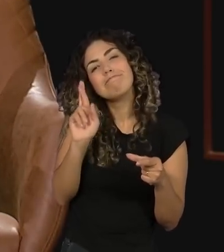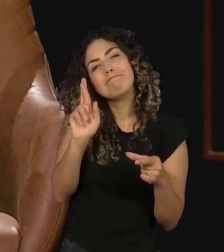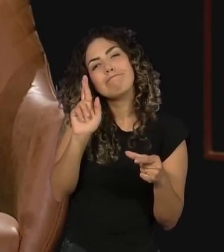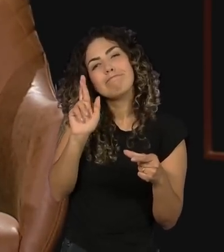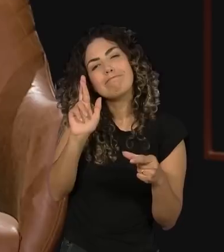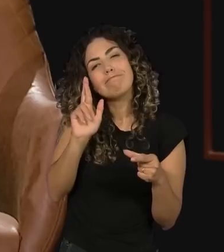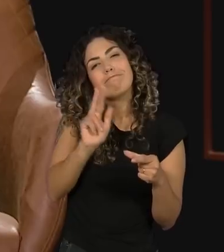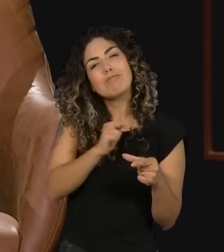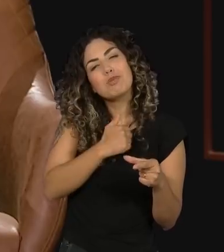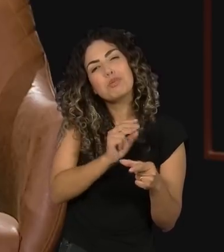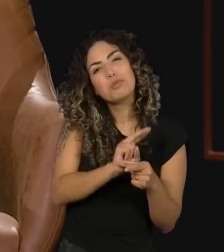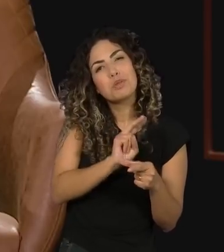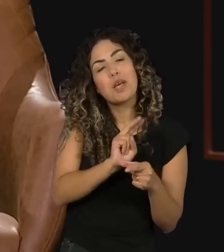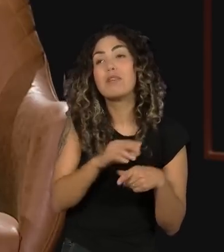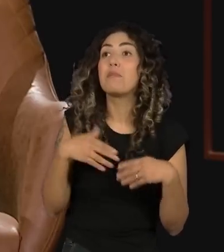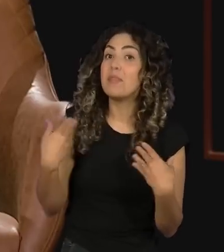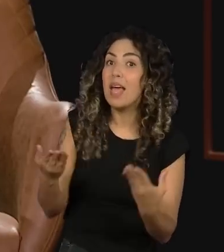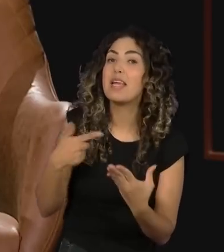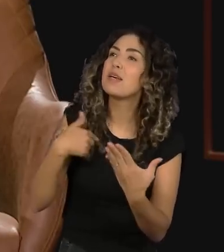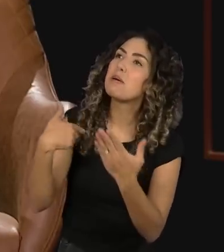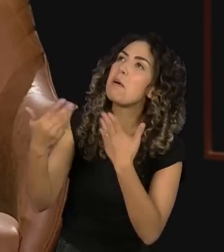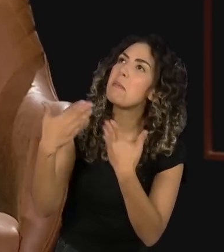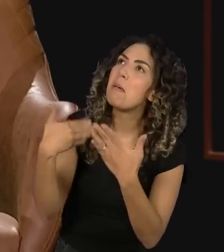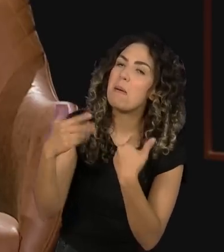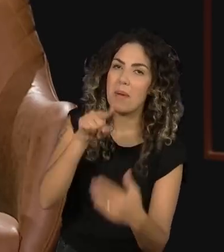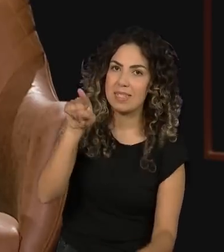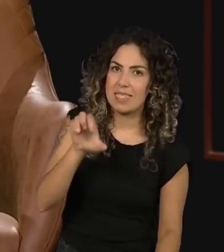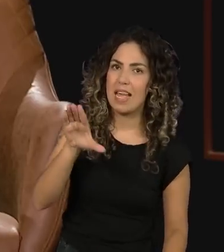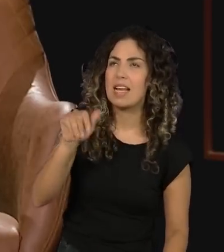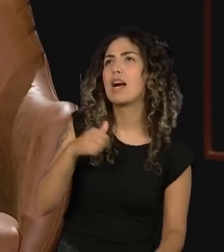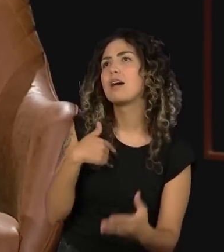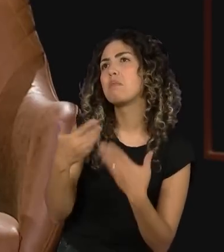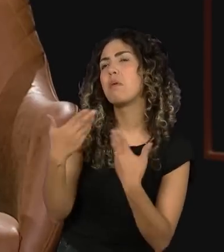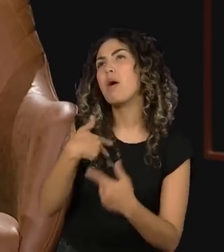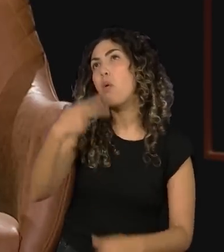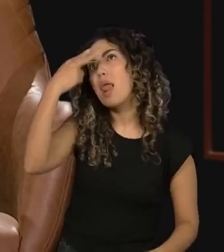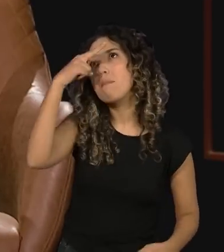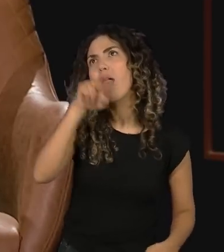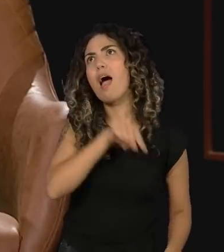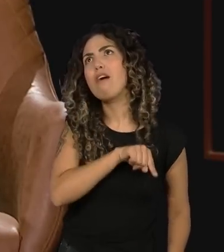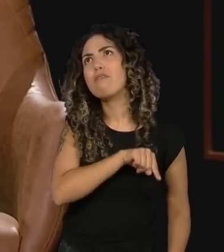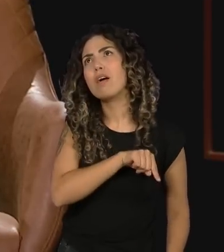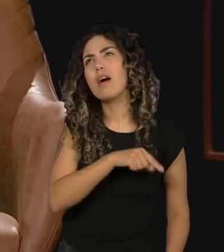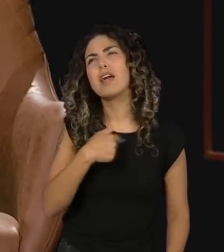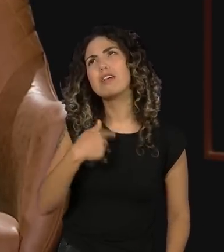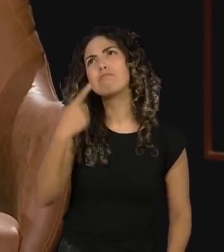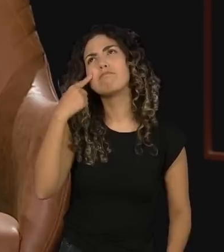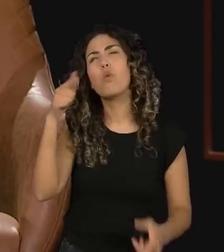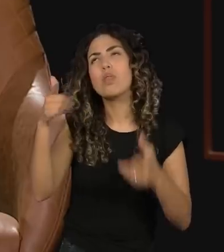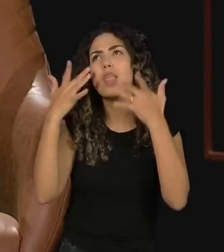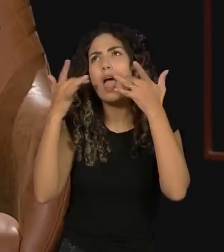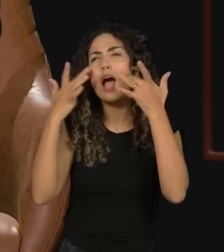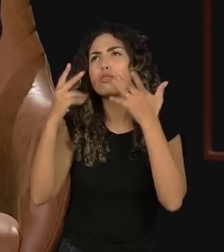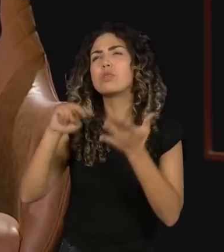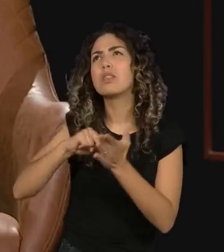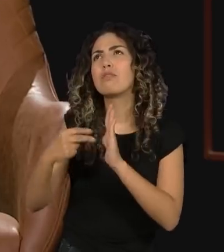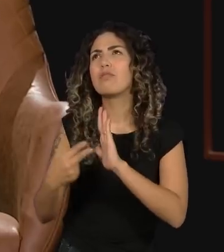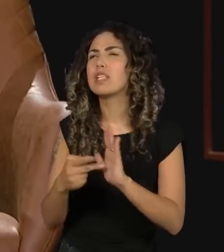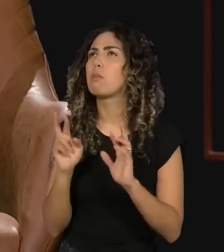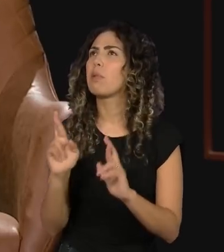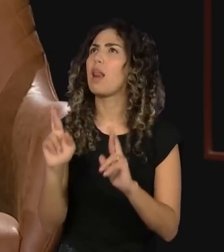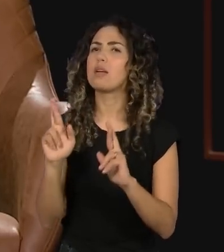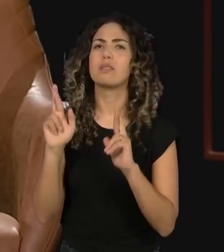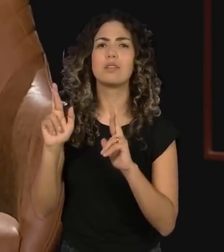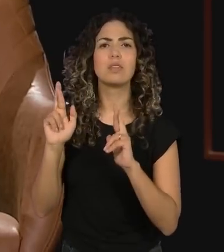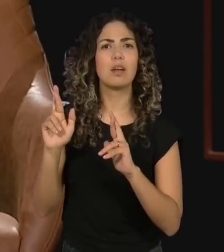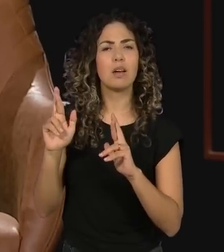eu fui lembrando disso e achando que a peça era uma esperança que eu estava trabalhando